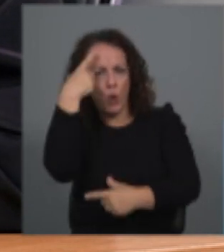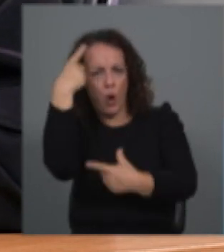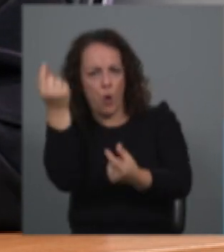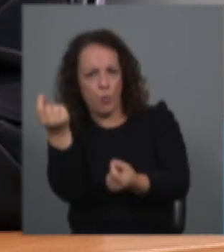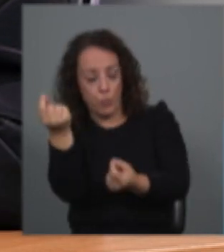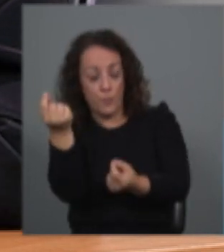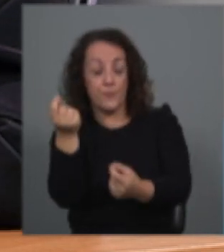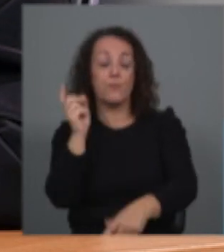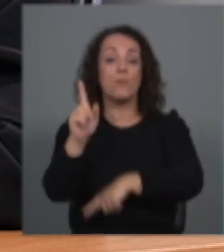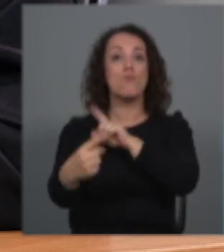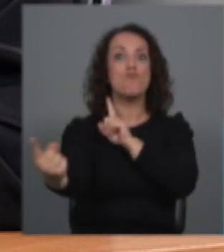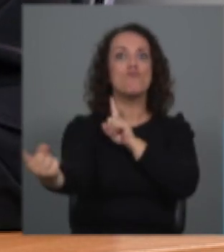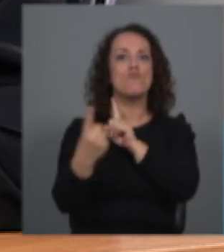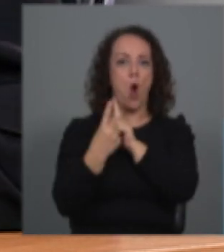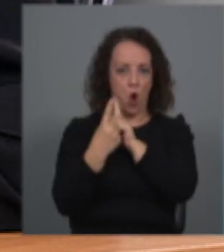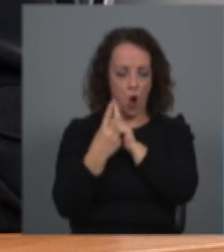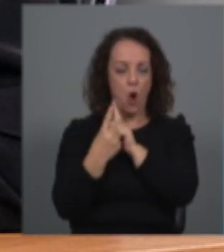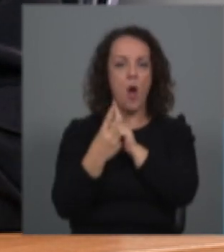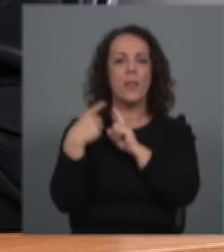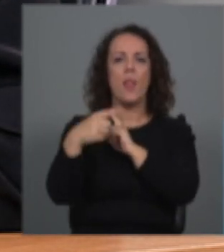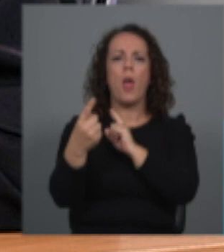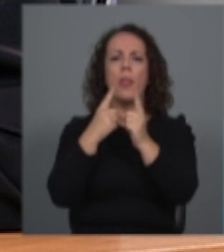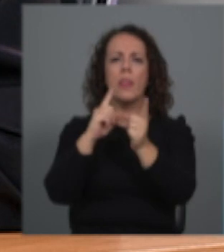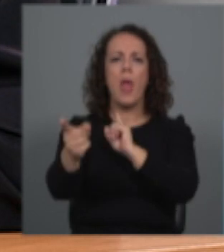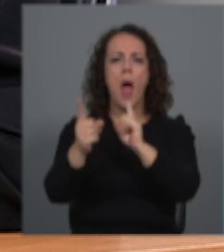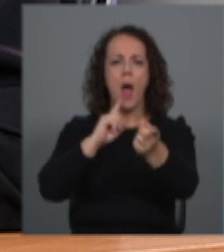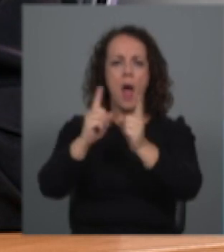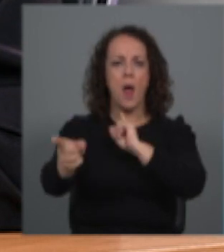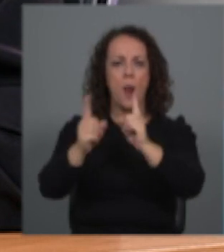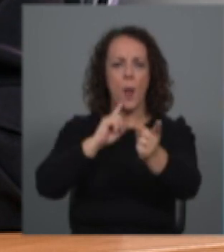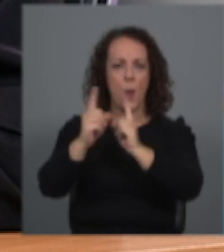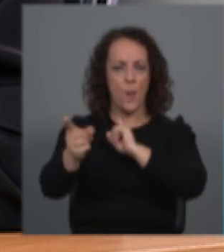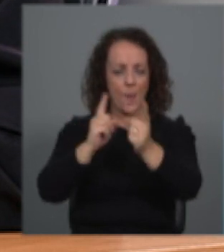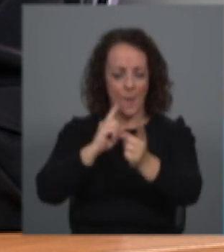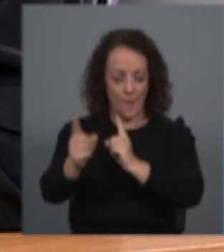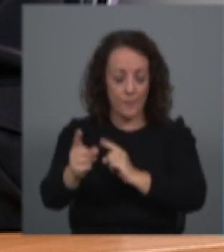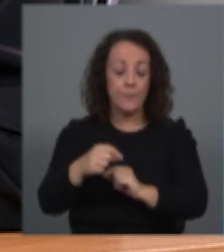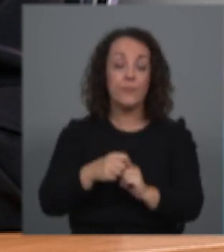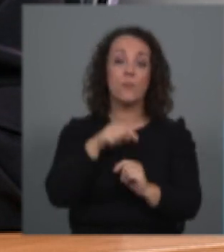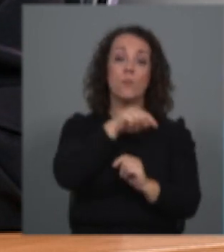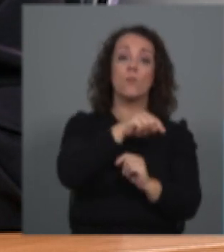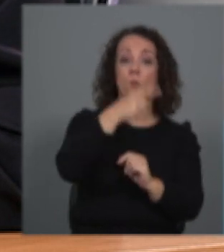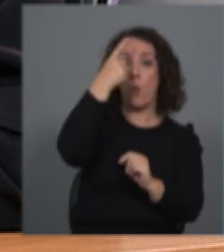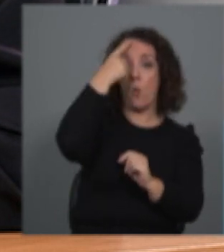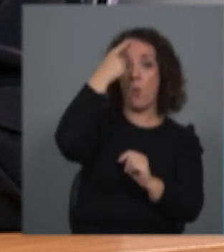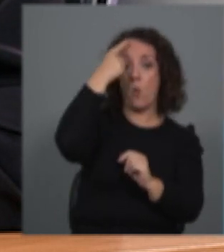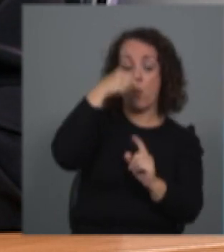diálogo de Francisco com o lobo, ao qual lhe pede uma